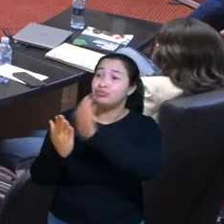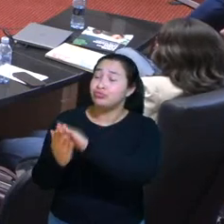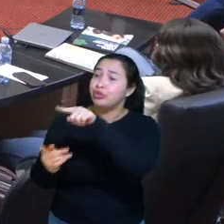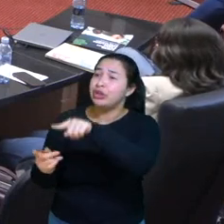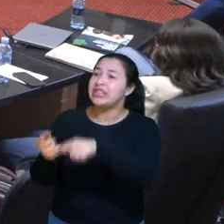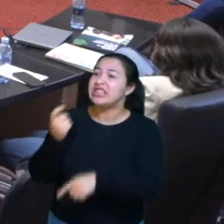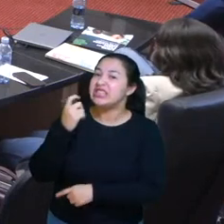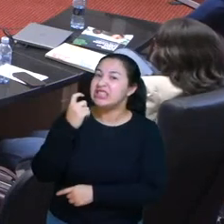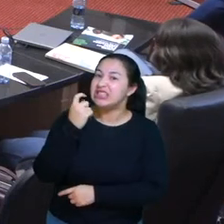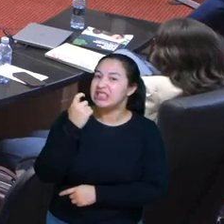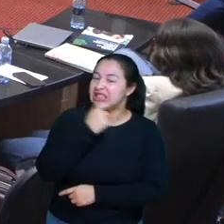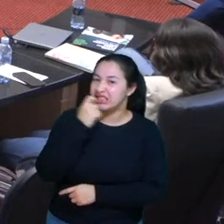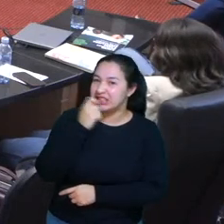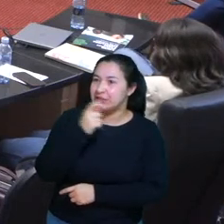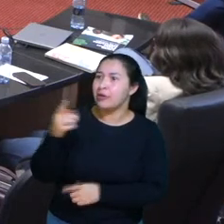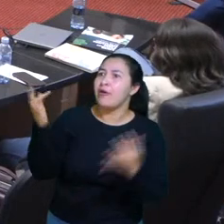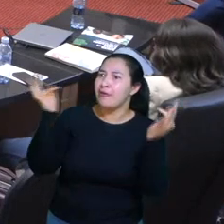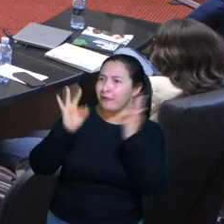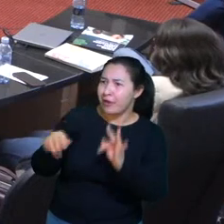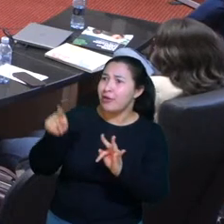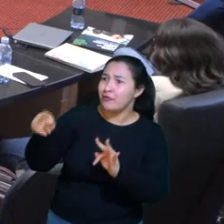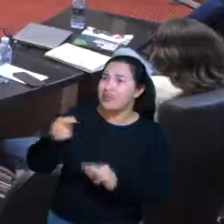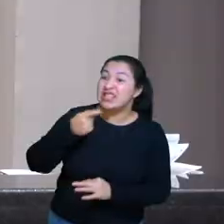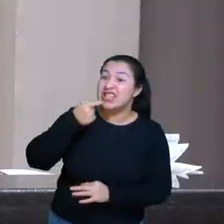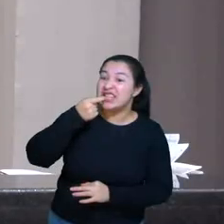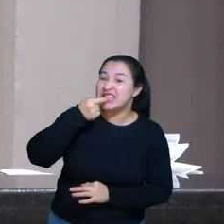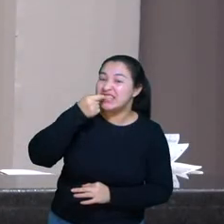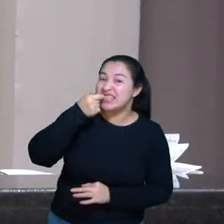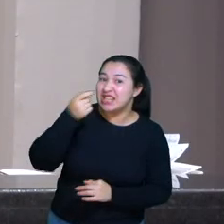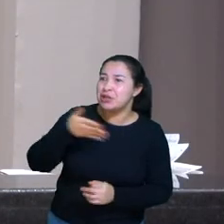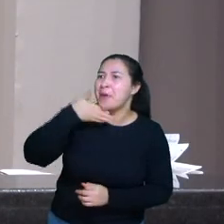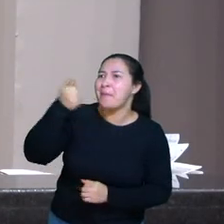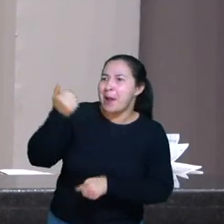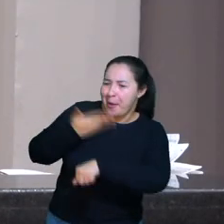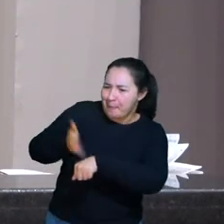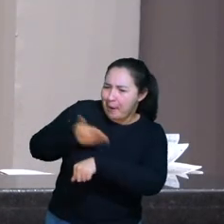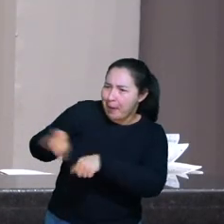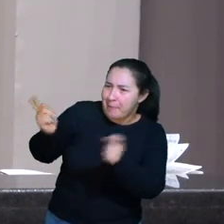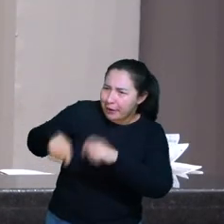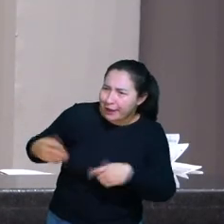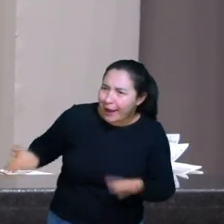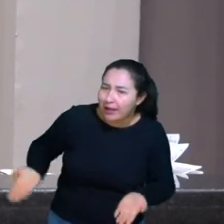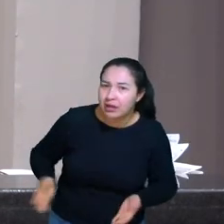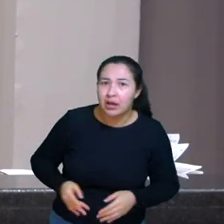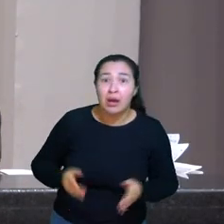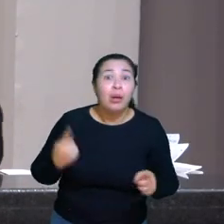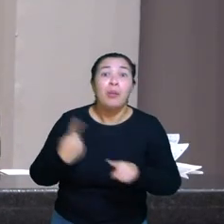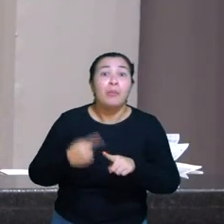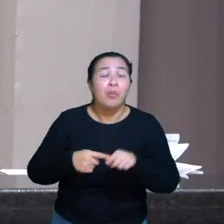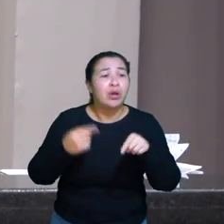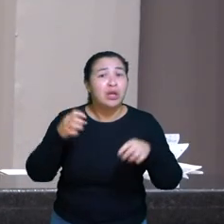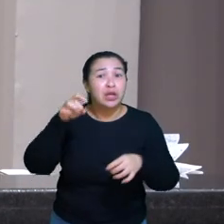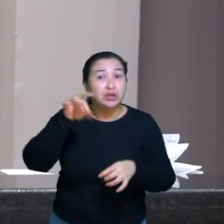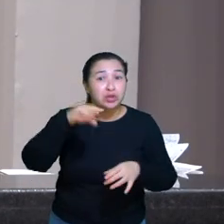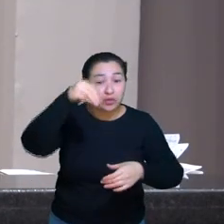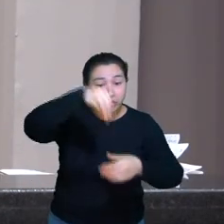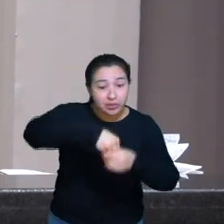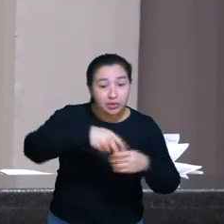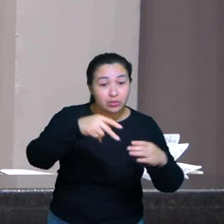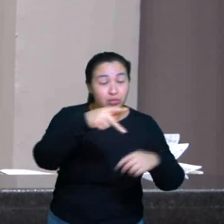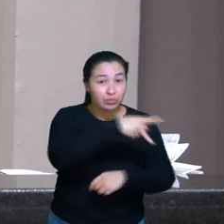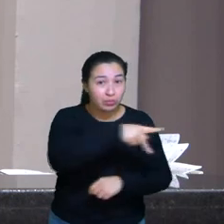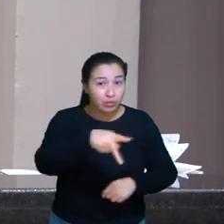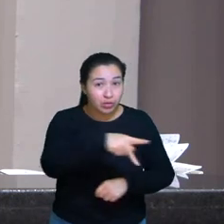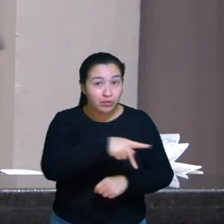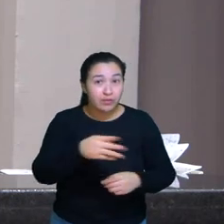Ah eu estou muito feliz porque com esse dente você vai melhorar a sua prática por que que só no magistério a gente acha que o sujeito